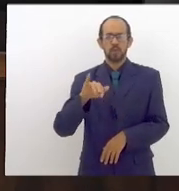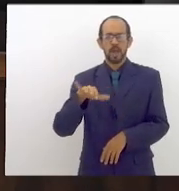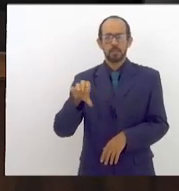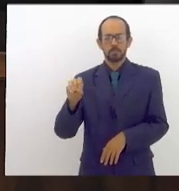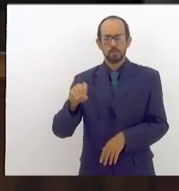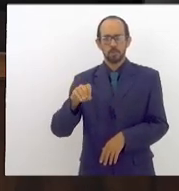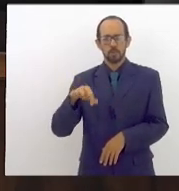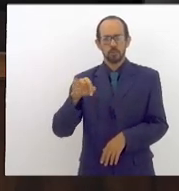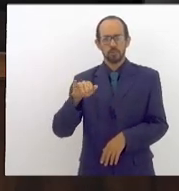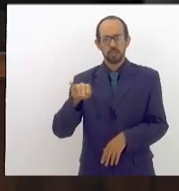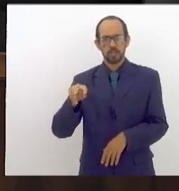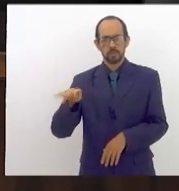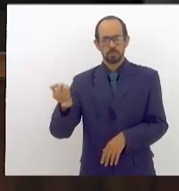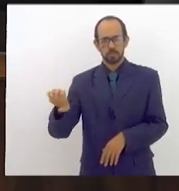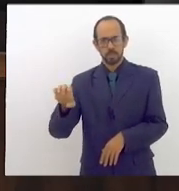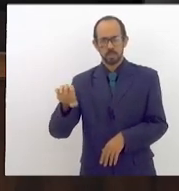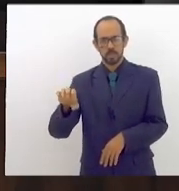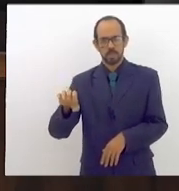Soares Felipe